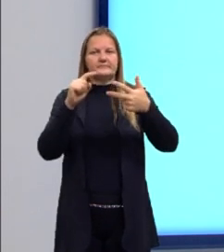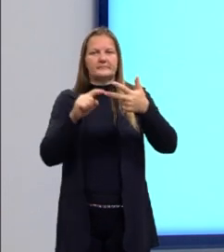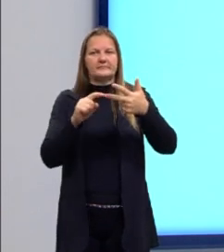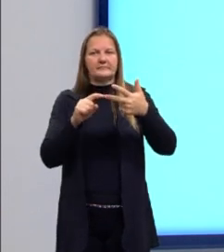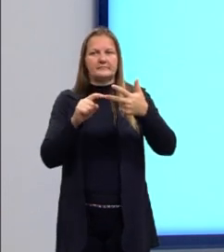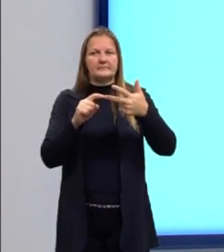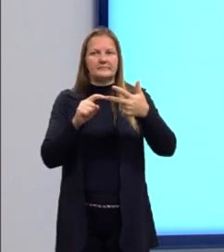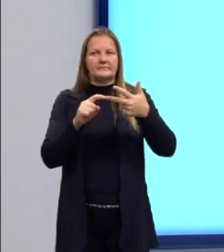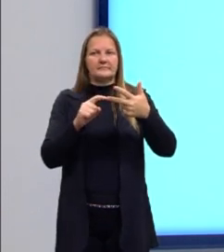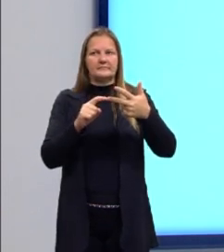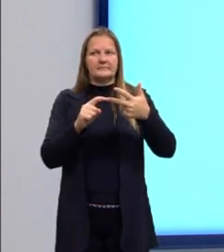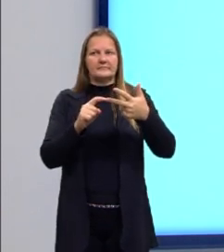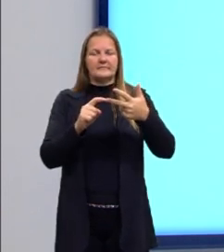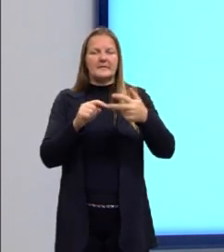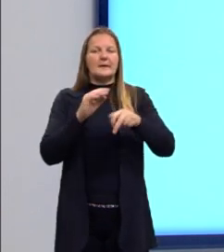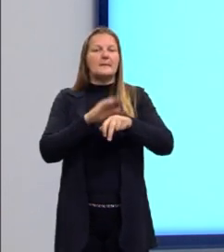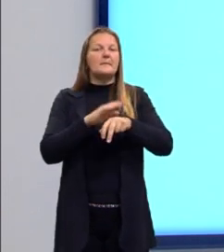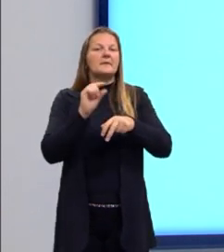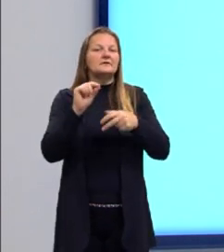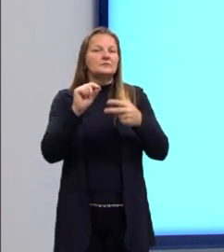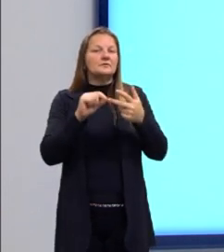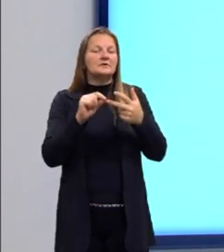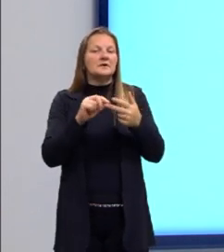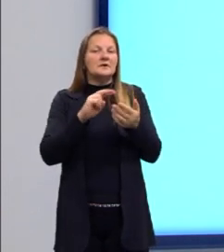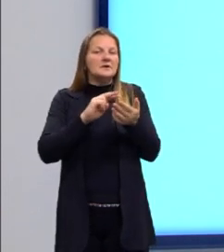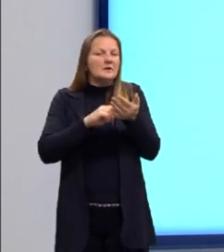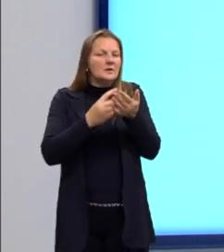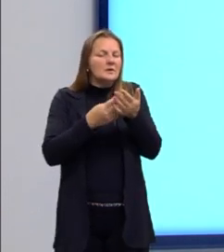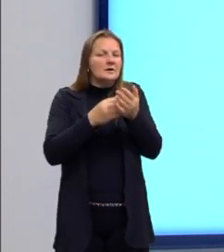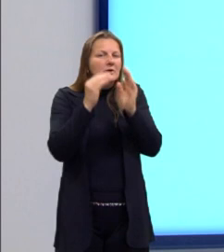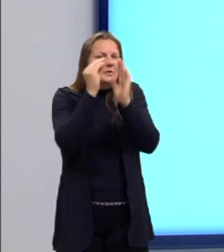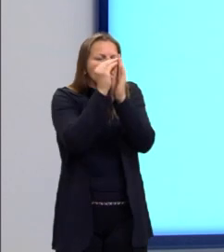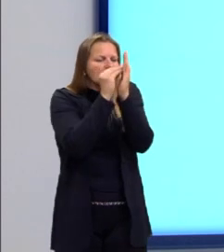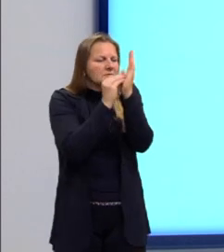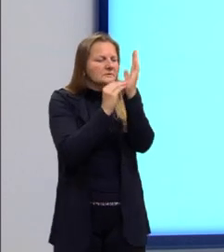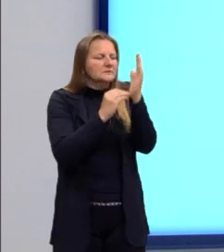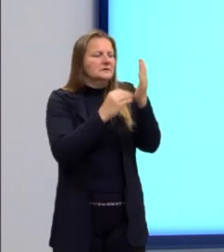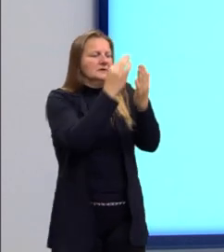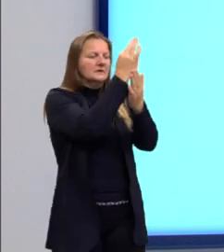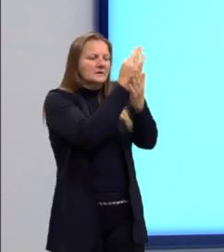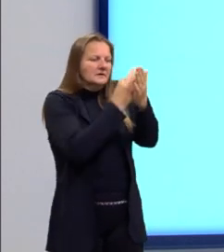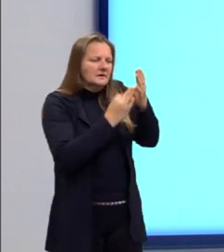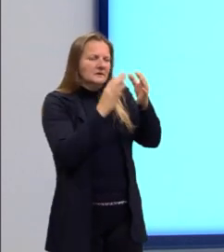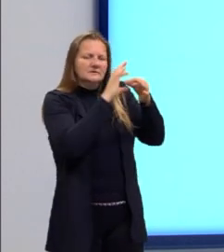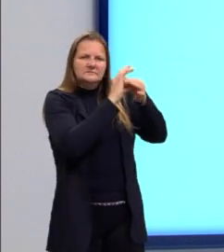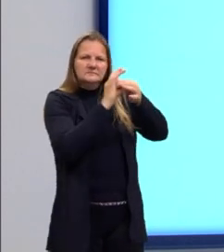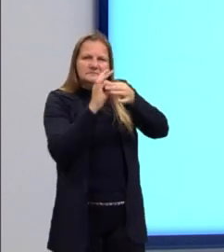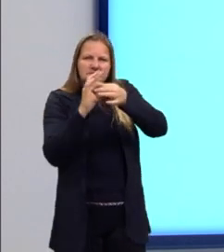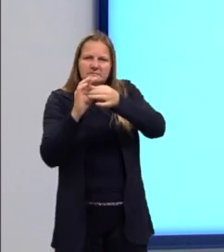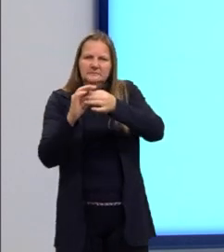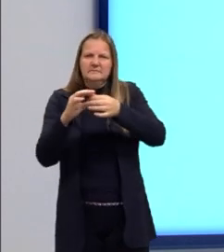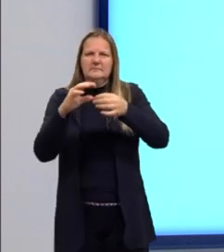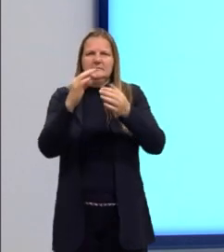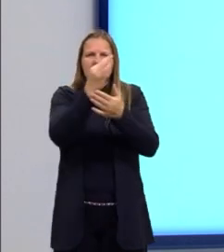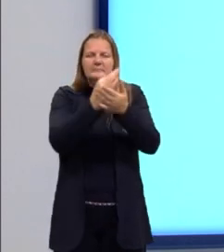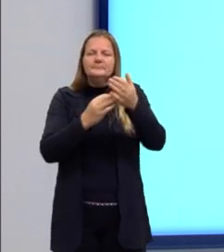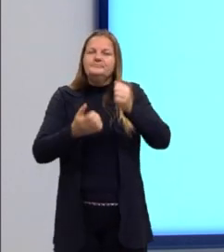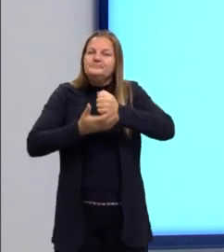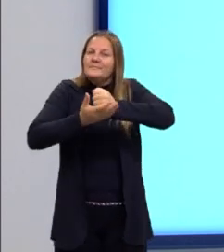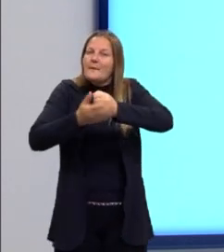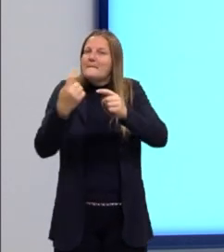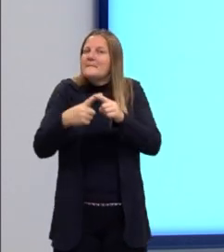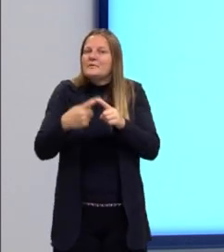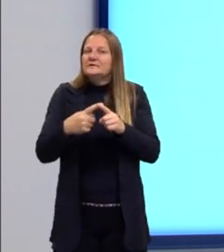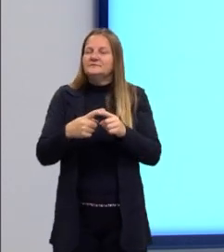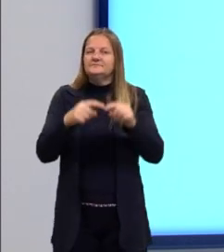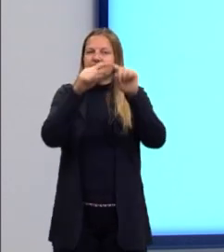nós temos mais interpretar o conteúdo e o contexto dos textos de apoio porque que nos